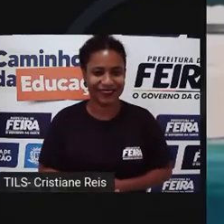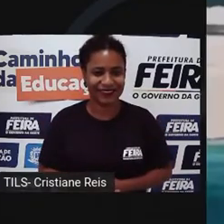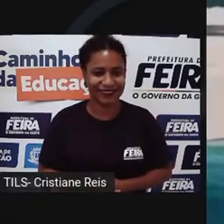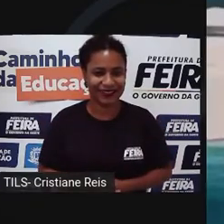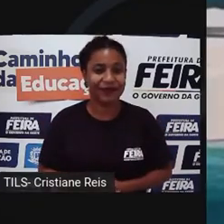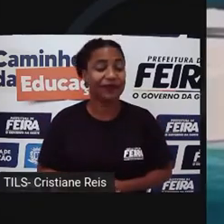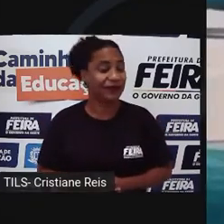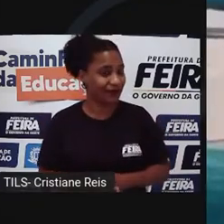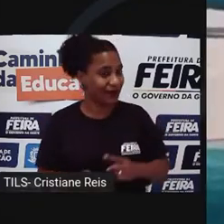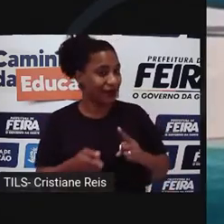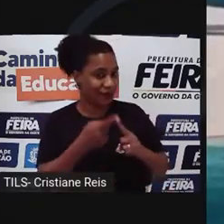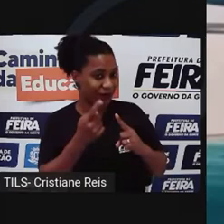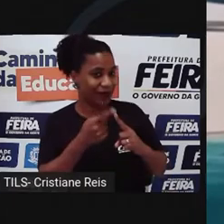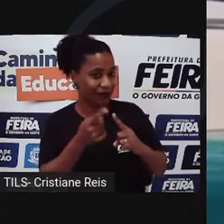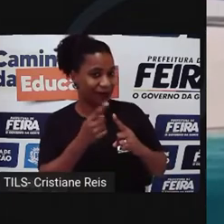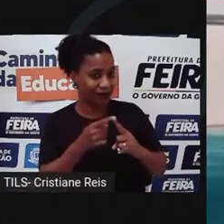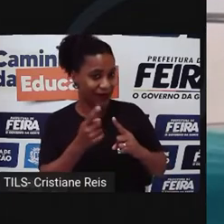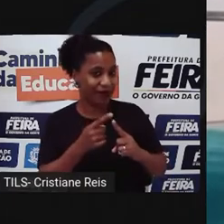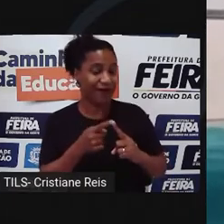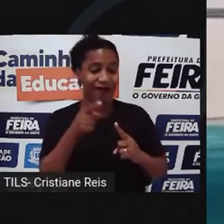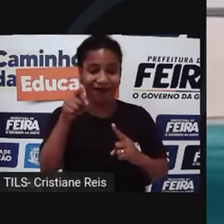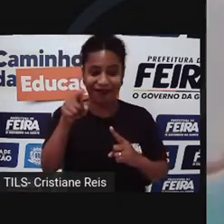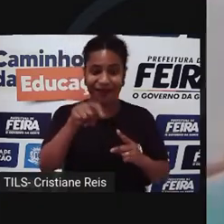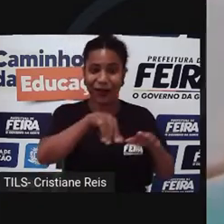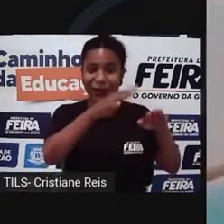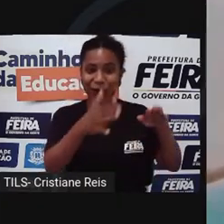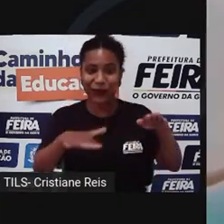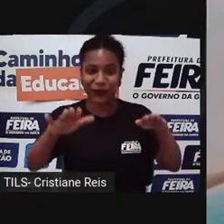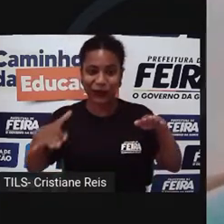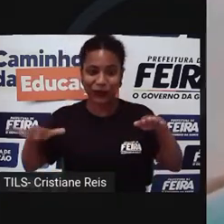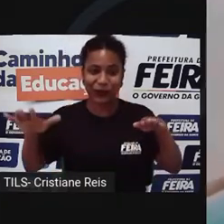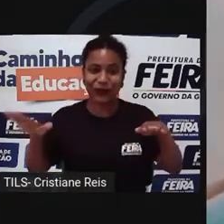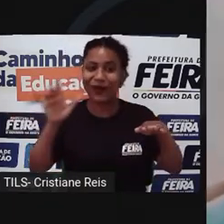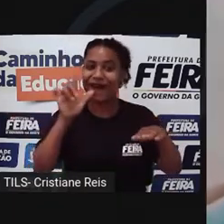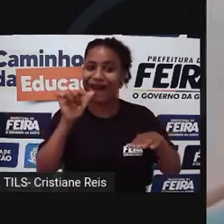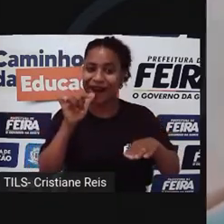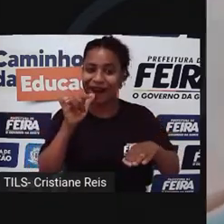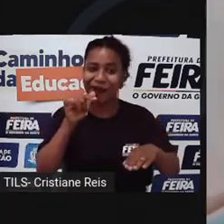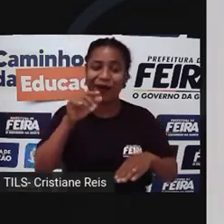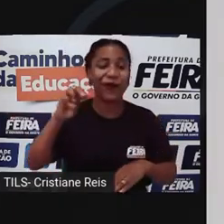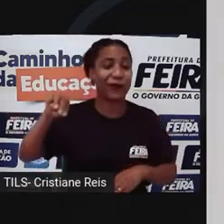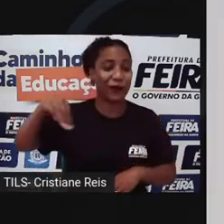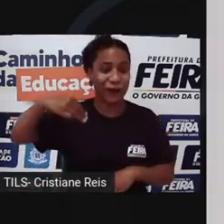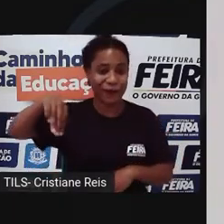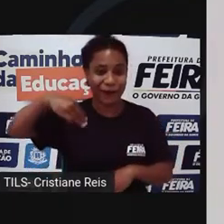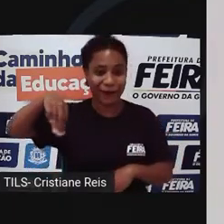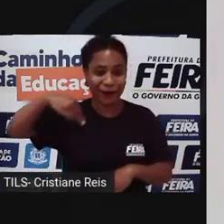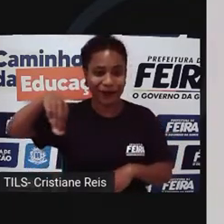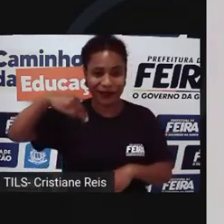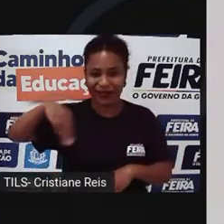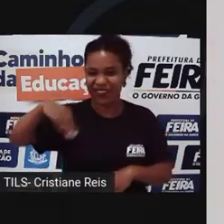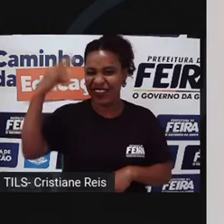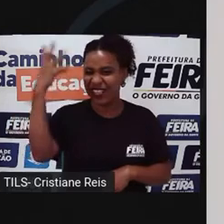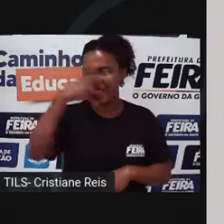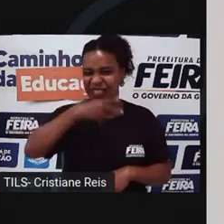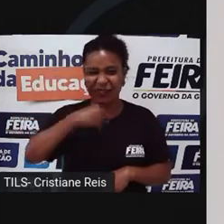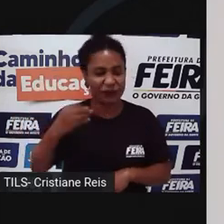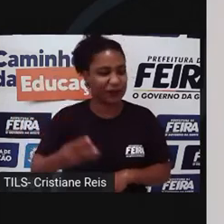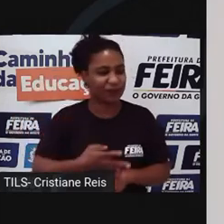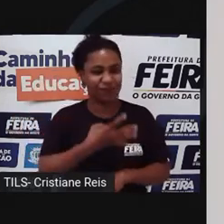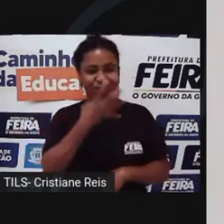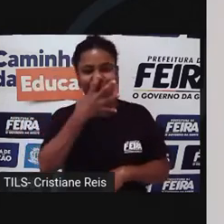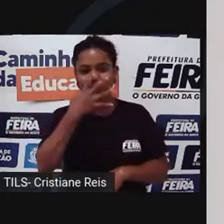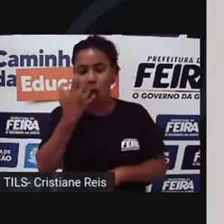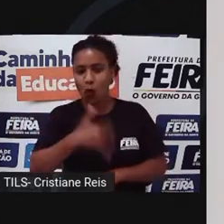Para começar, Lençóis Maranhenses. Se tem uma palavra que define bem esse lugar, é surreal, de tão lindo